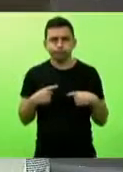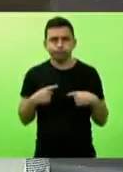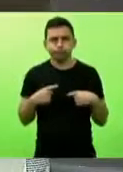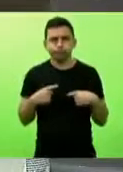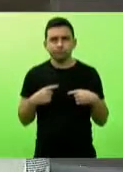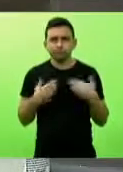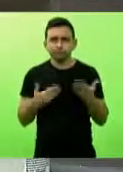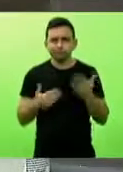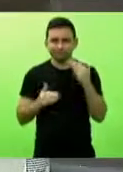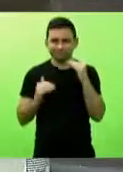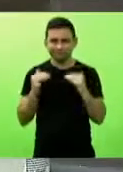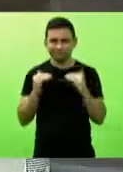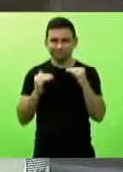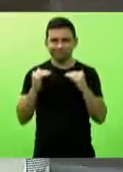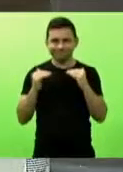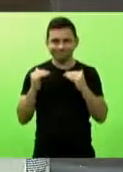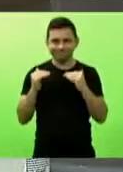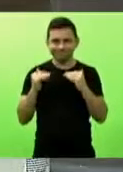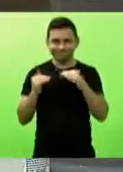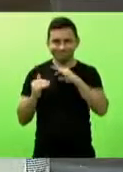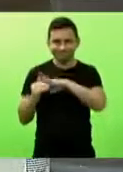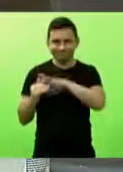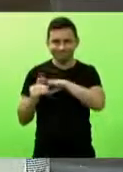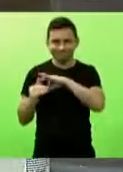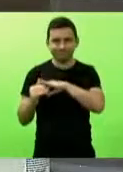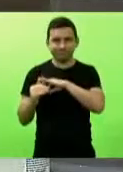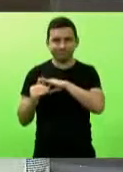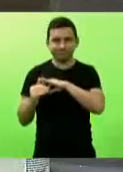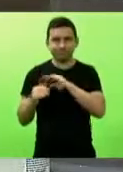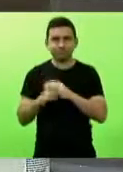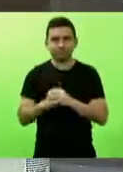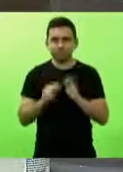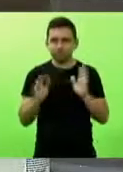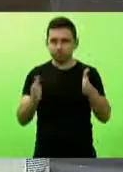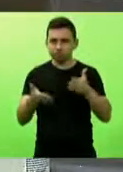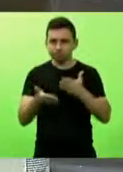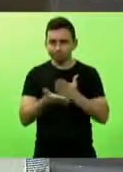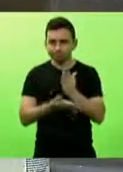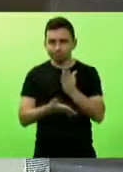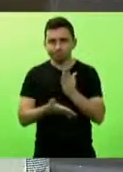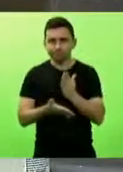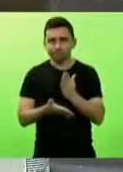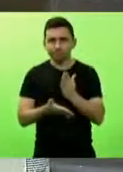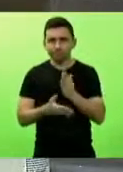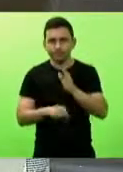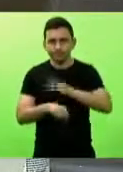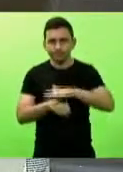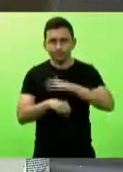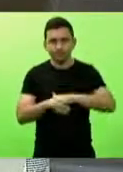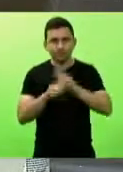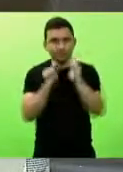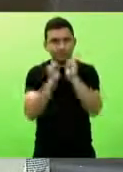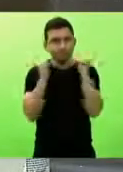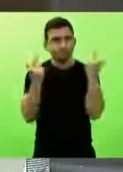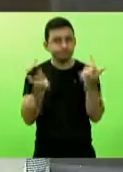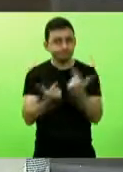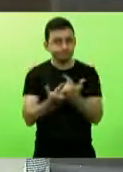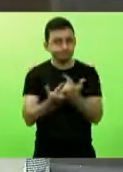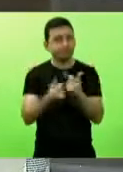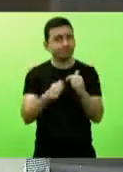essa discutida equivalência salarial foi aprovada pela Assembleia Legislativa